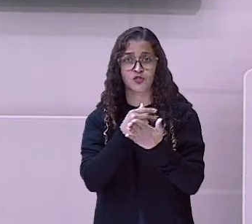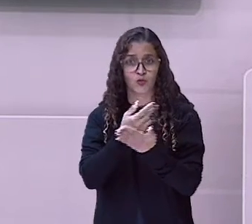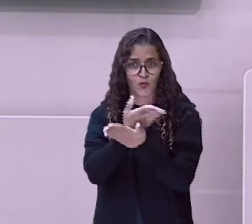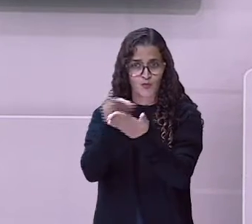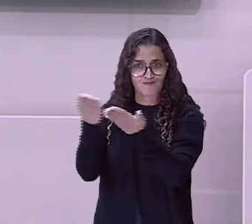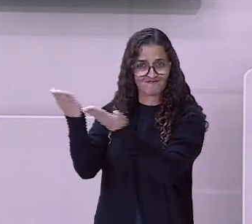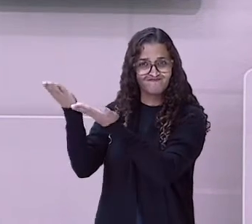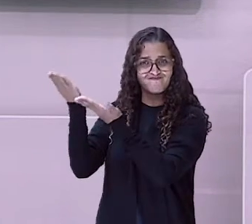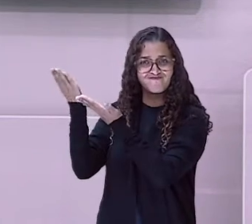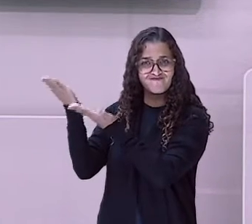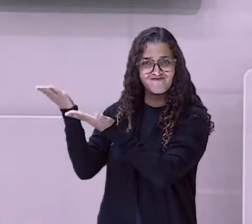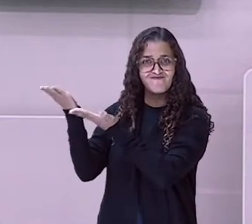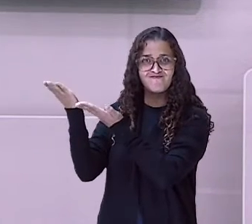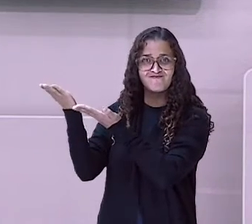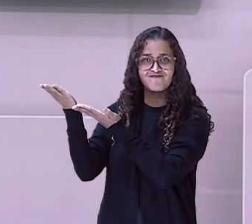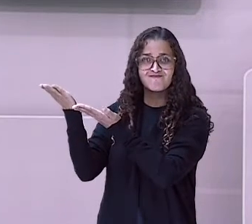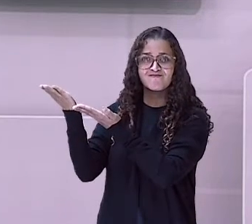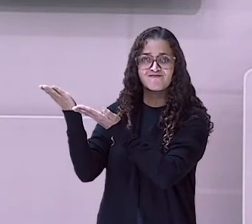visualmente.